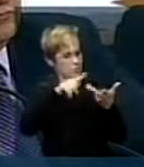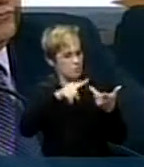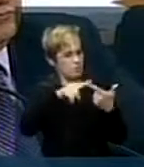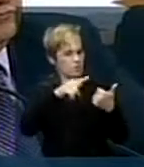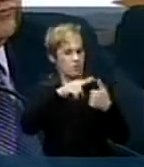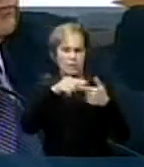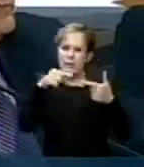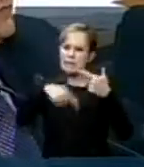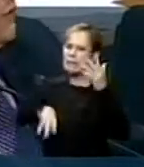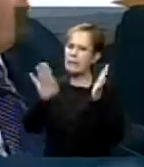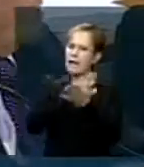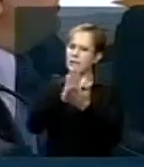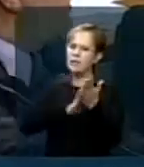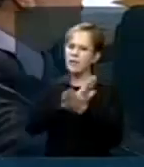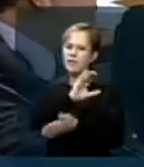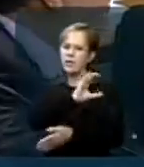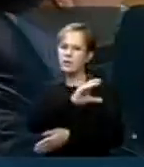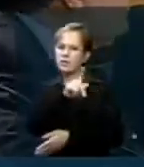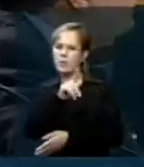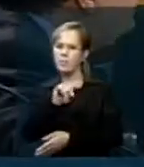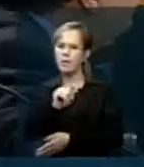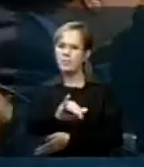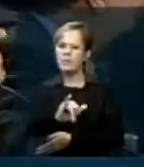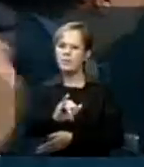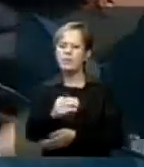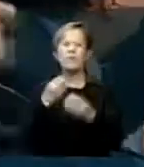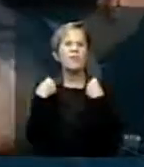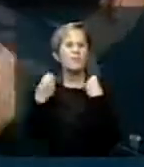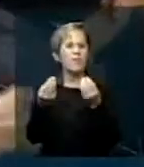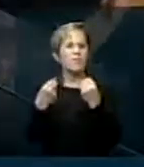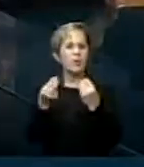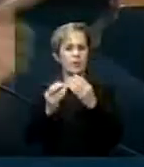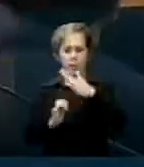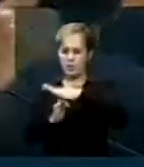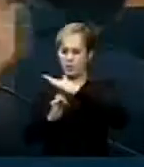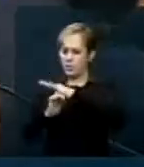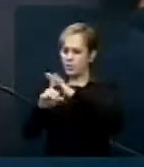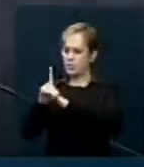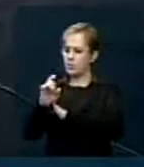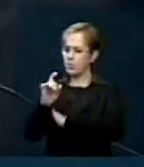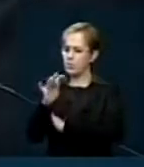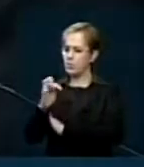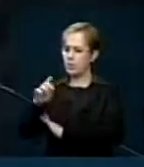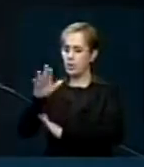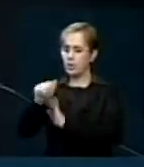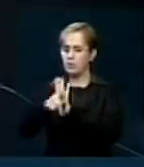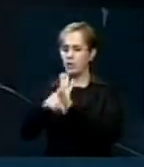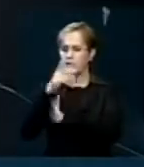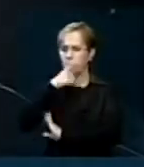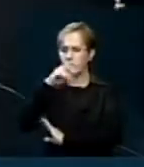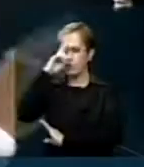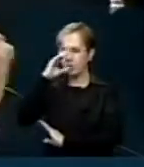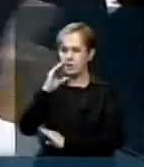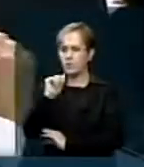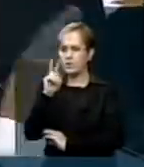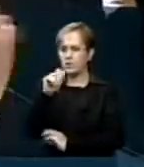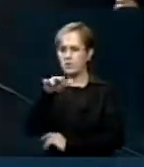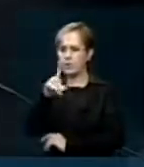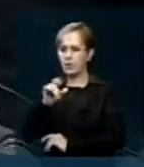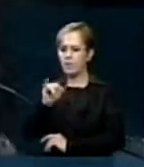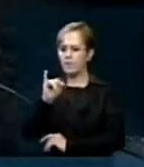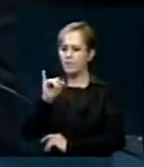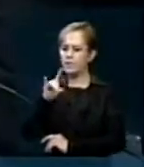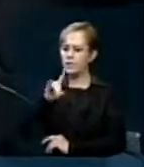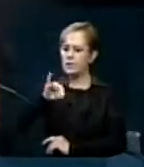a Comissão Parlamentar de Inquérito. A empresa Delta do senhor Cavendish colocou 47